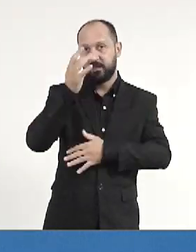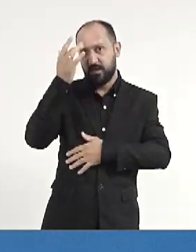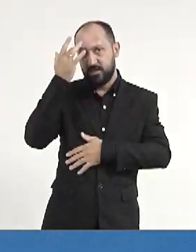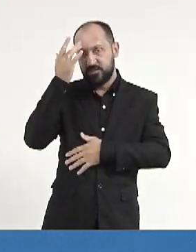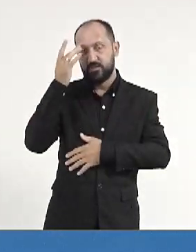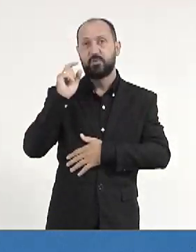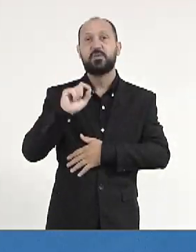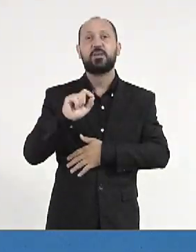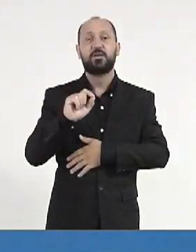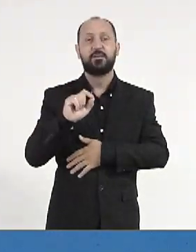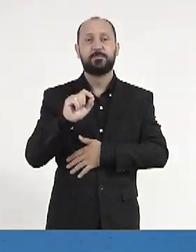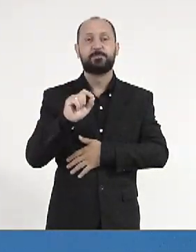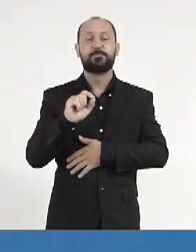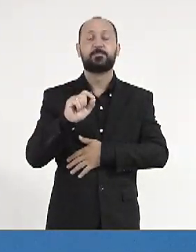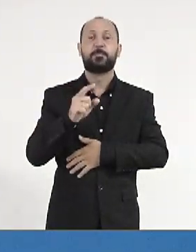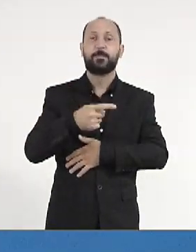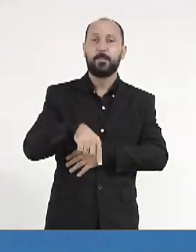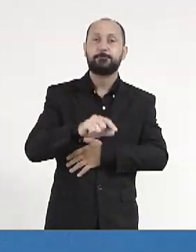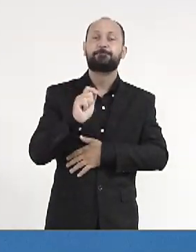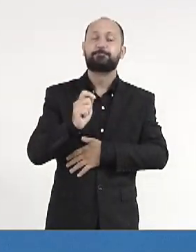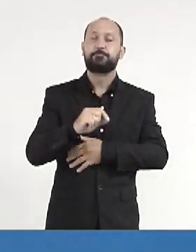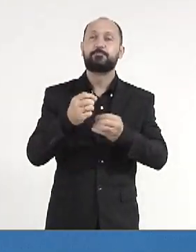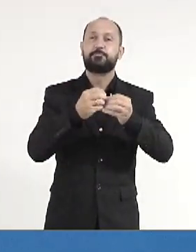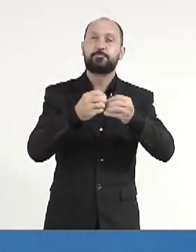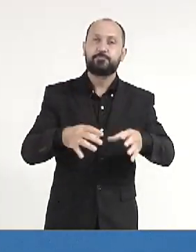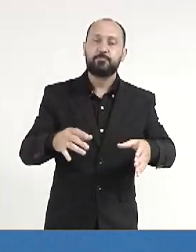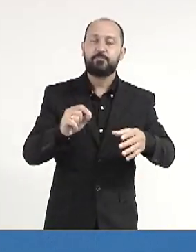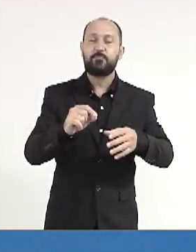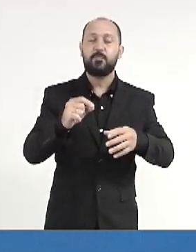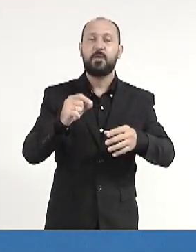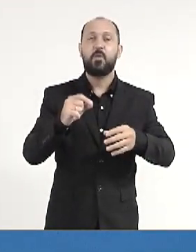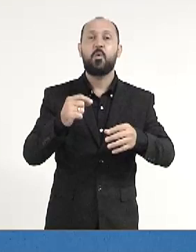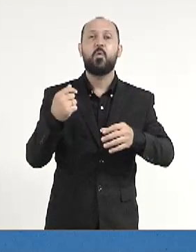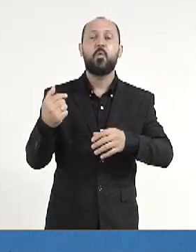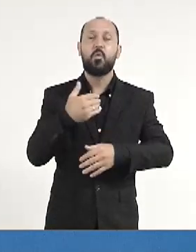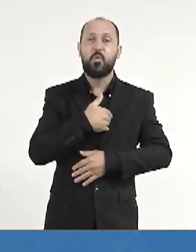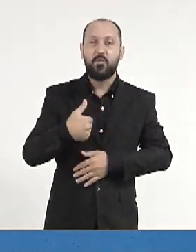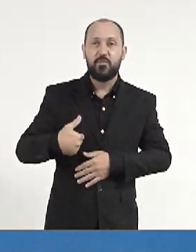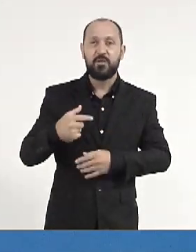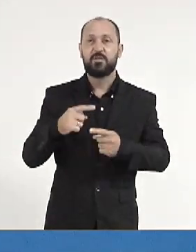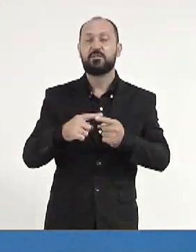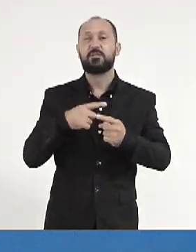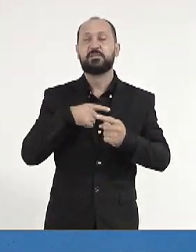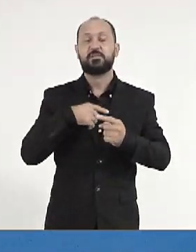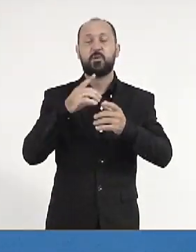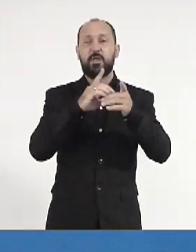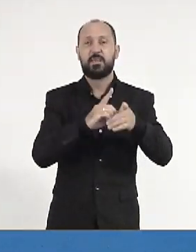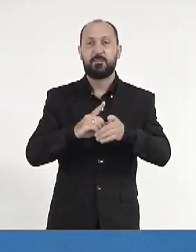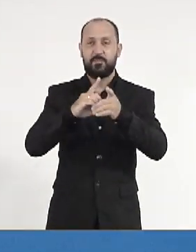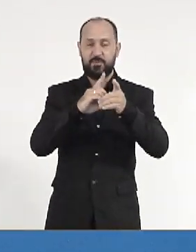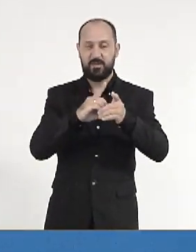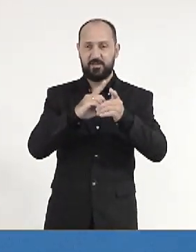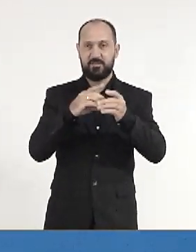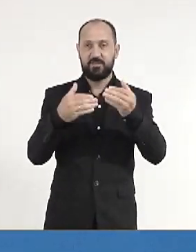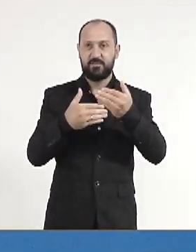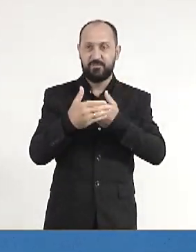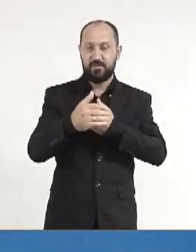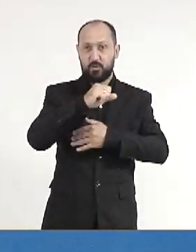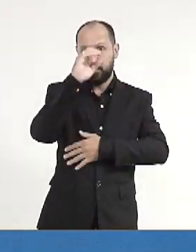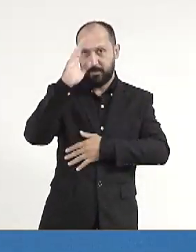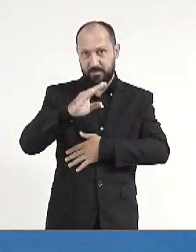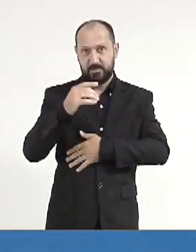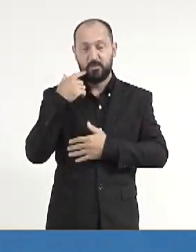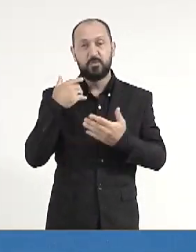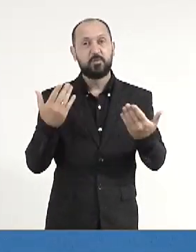achando que eles podem derrubar, né, o governo ou afrontar a democracia, o regime democrático no